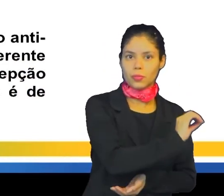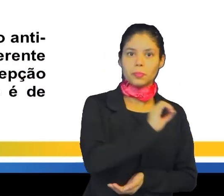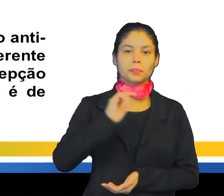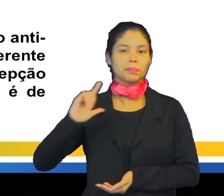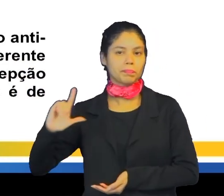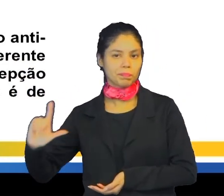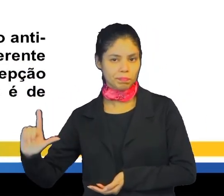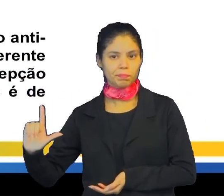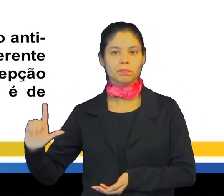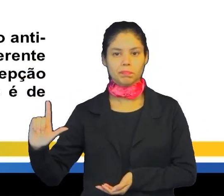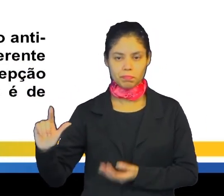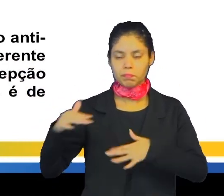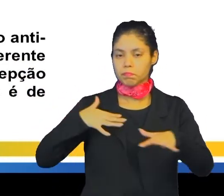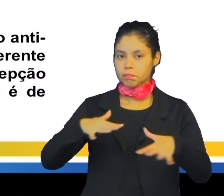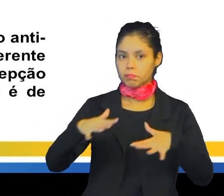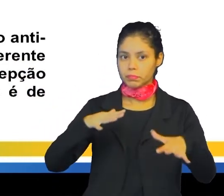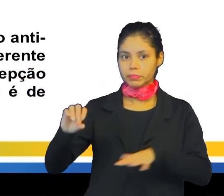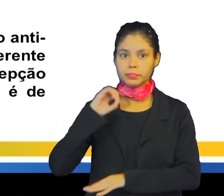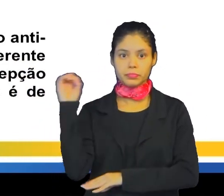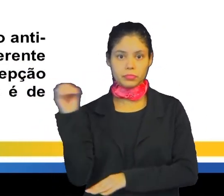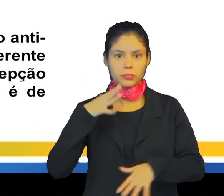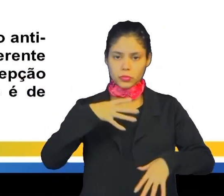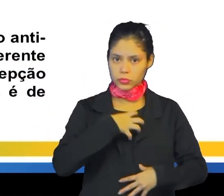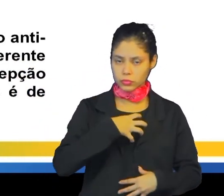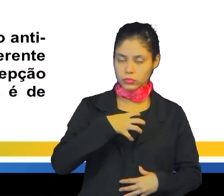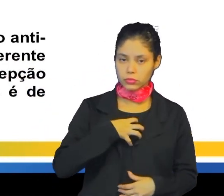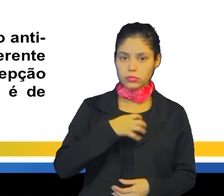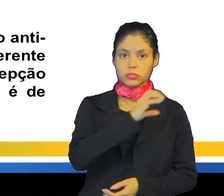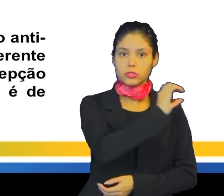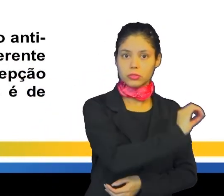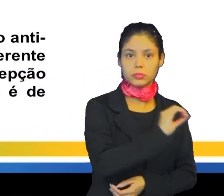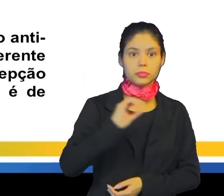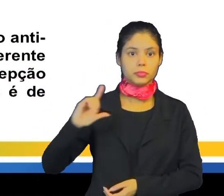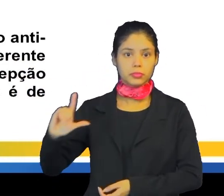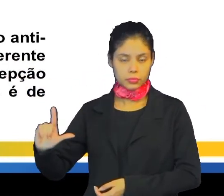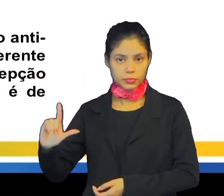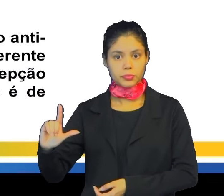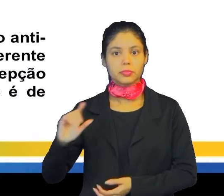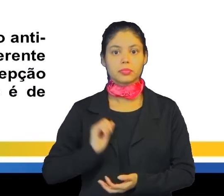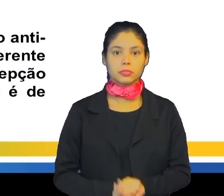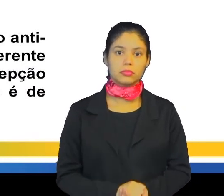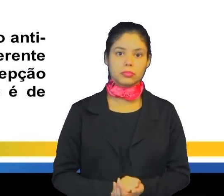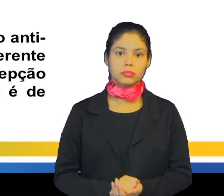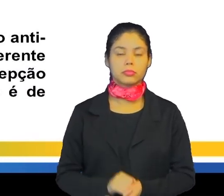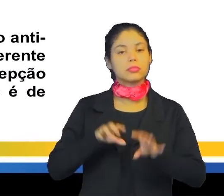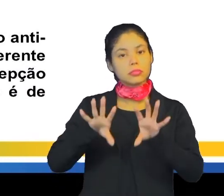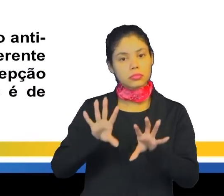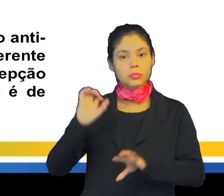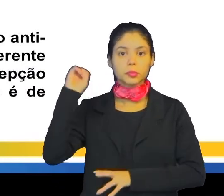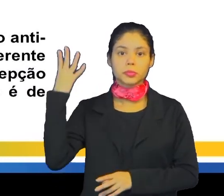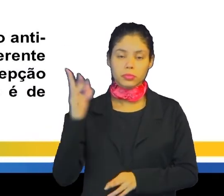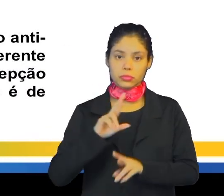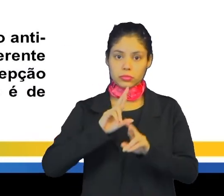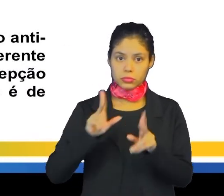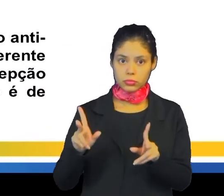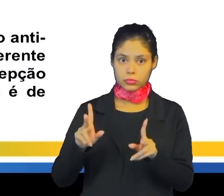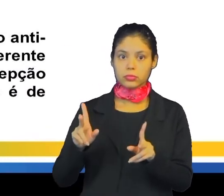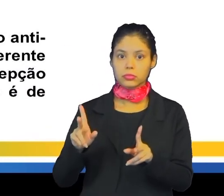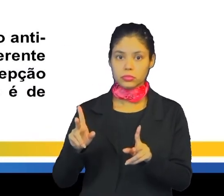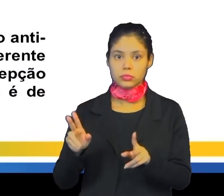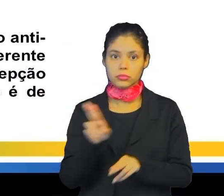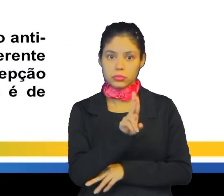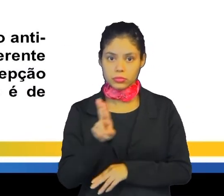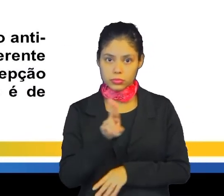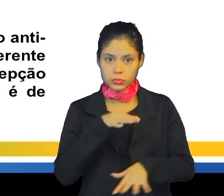o movimento de rotação do planeta Terra ocorre no sentido anti-horário ou seja de Oeste para leste esse fenômeno é diferente esse